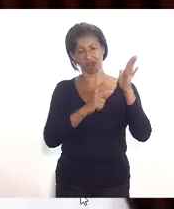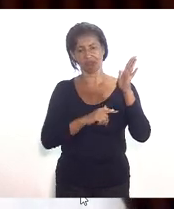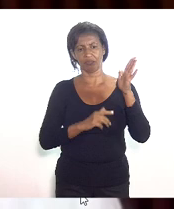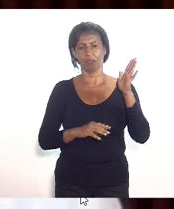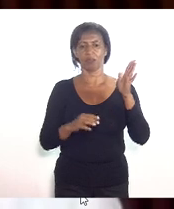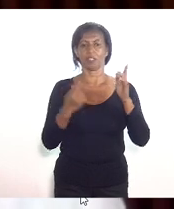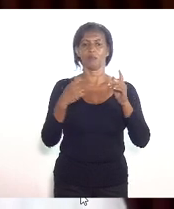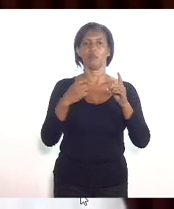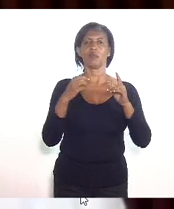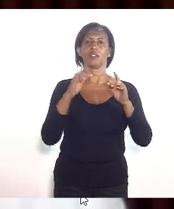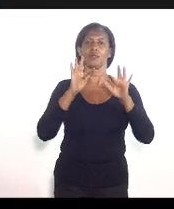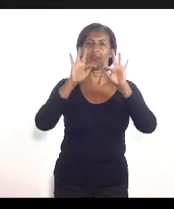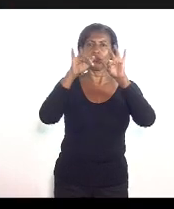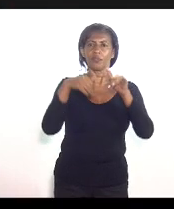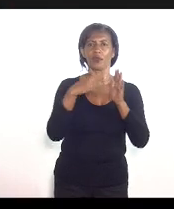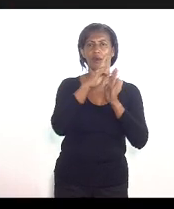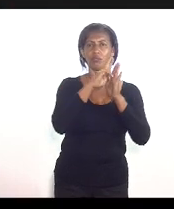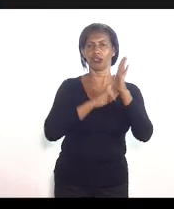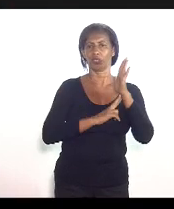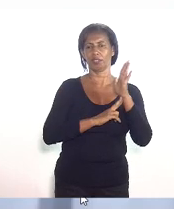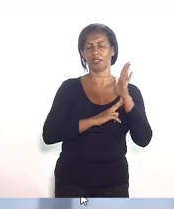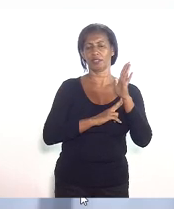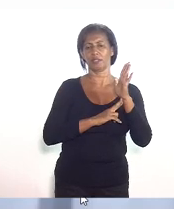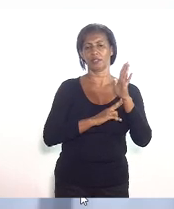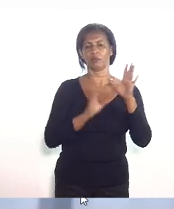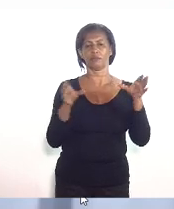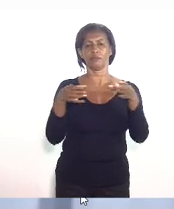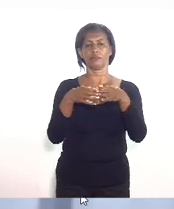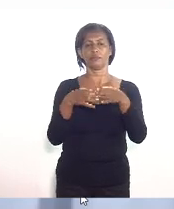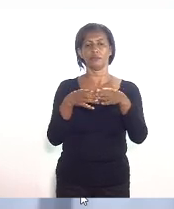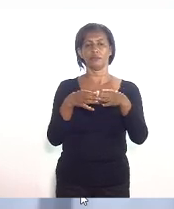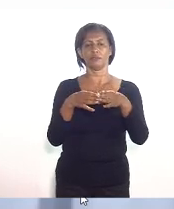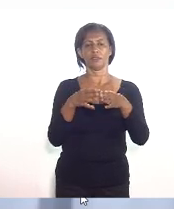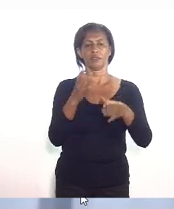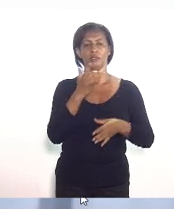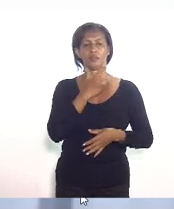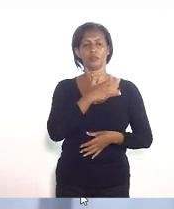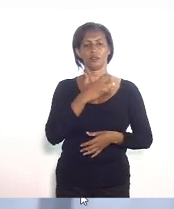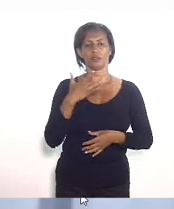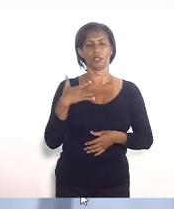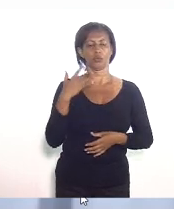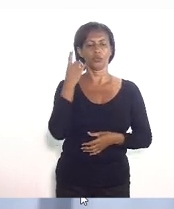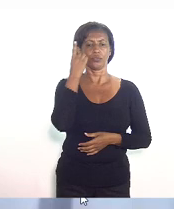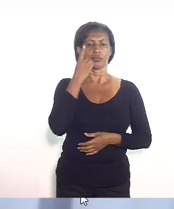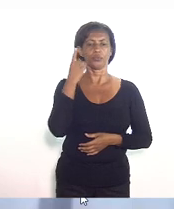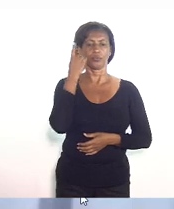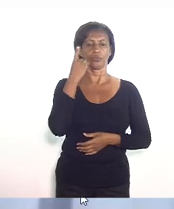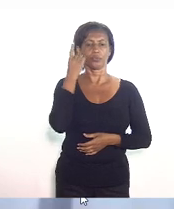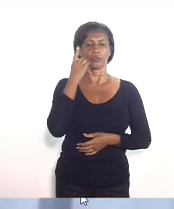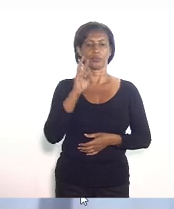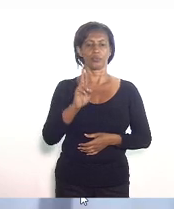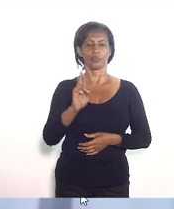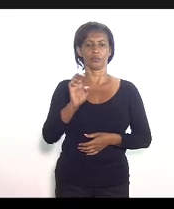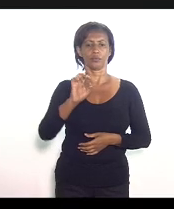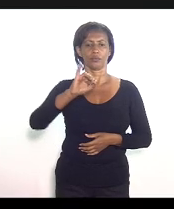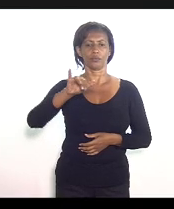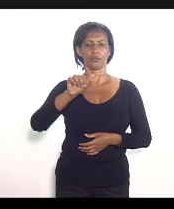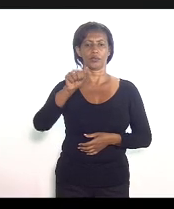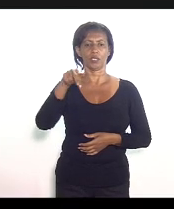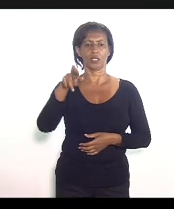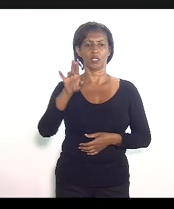pedindo forma final de redação. Pela Comissão de Saúde, deputado, designa a deputada enfermeira Rejane.